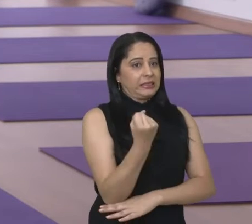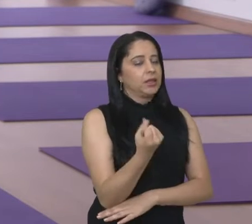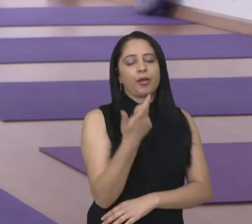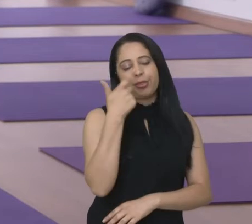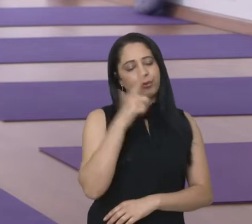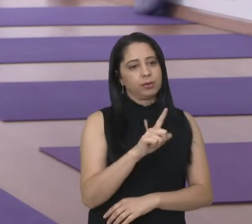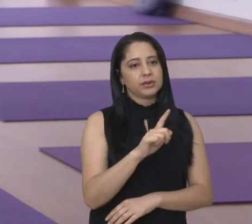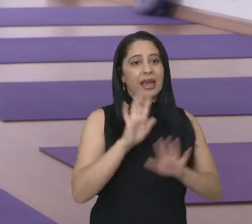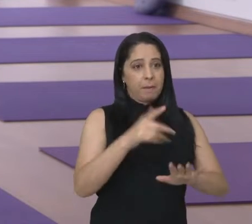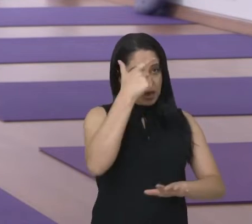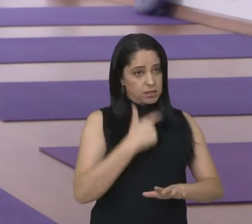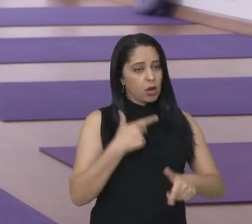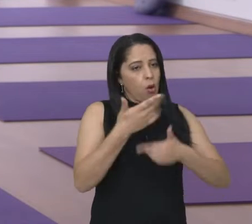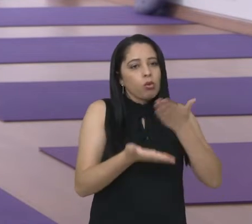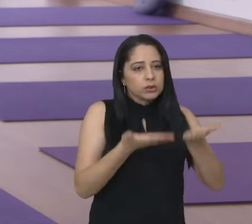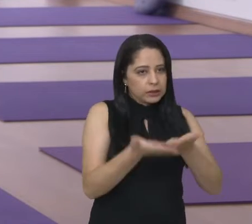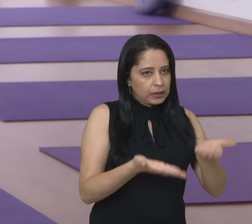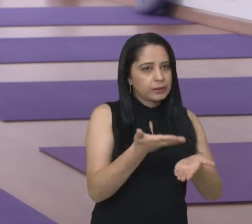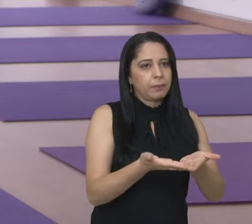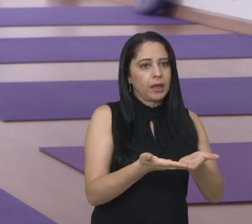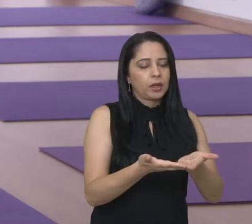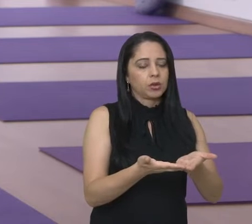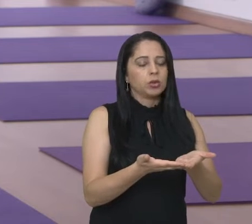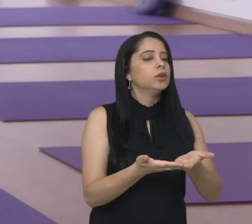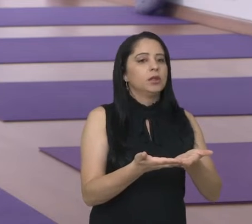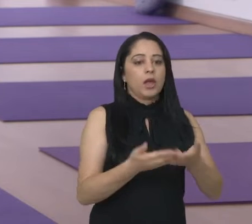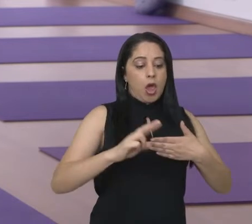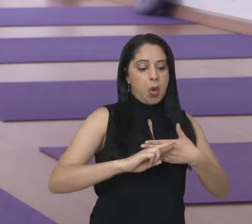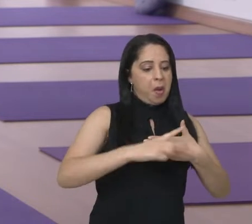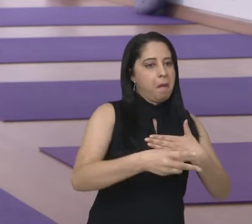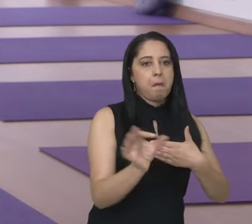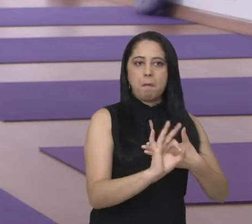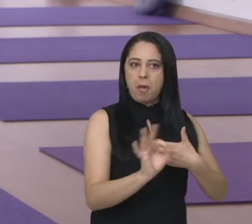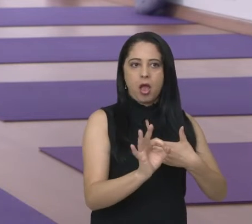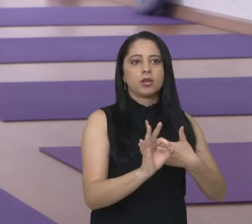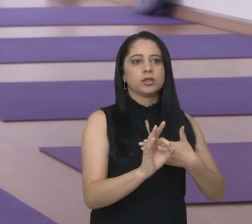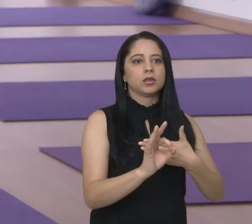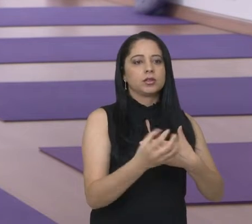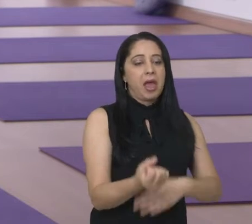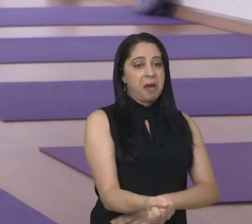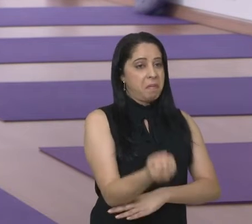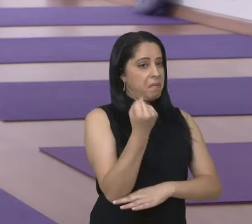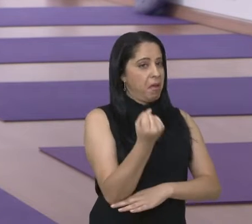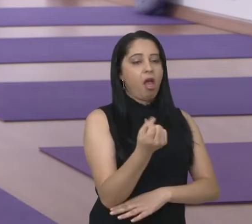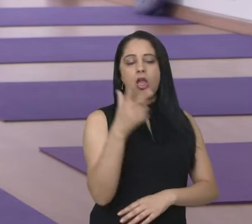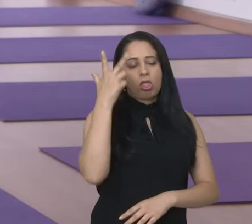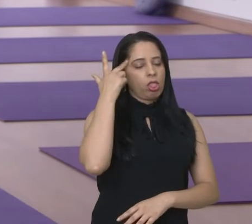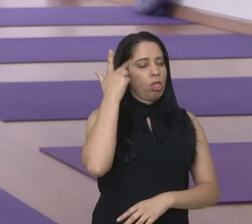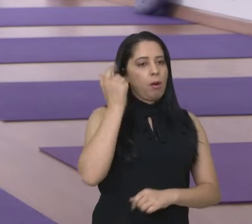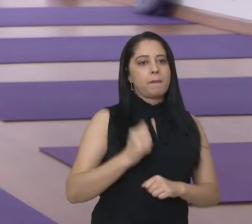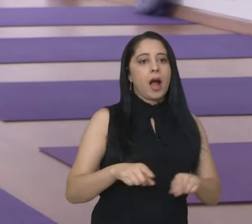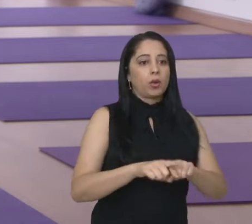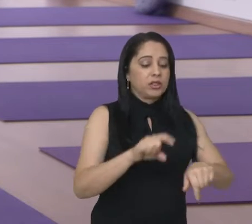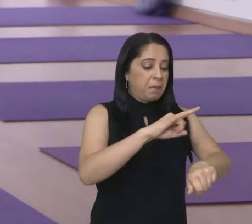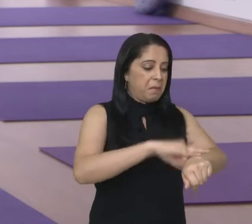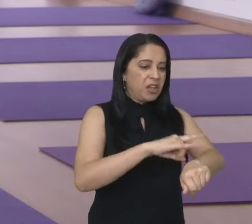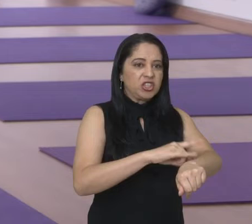Não sei, talvez pelo trabalho que eu faço isso ajudou muito. Não tem incontinência, não tem impotência,